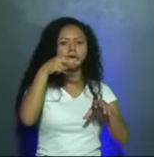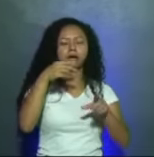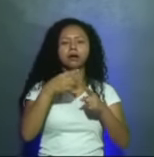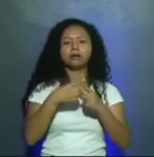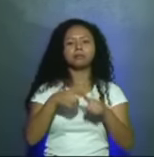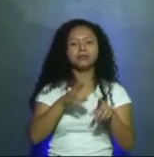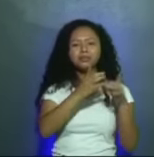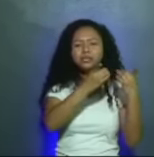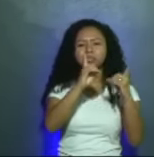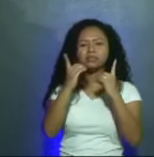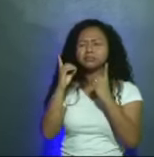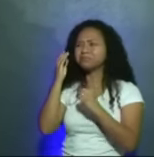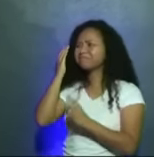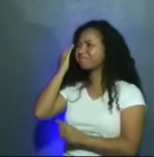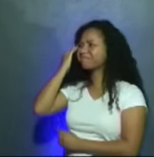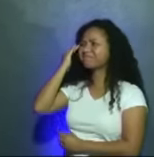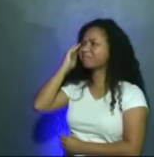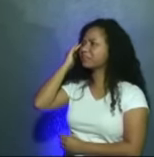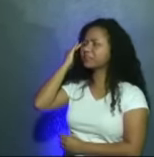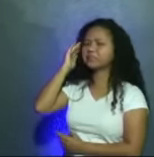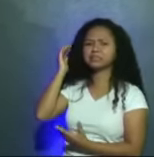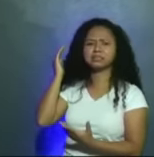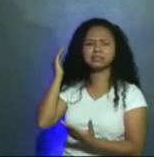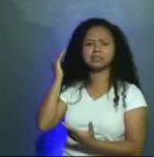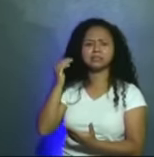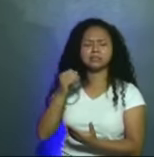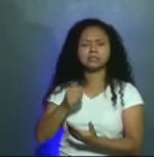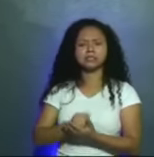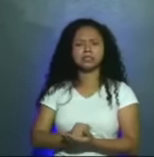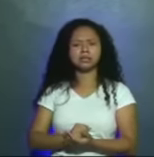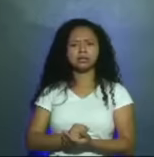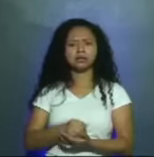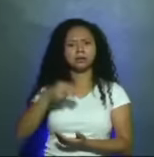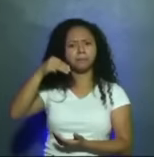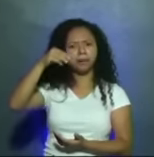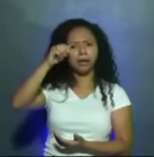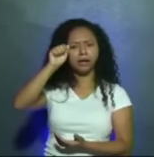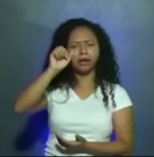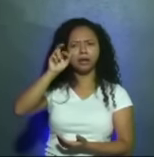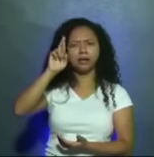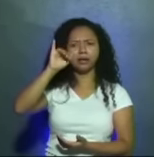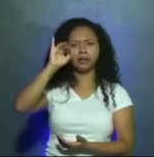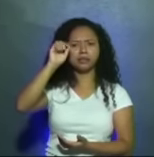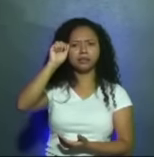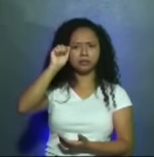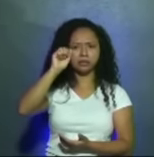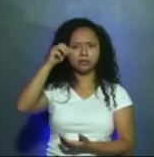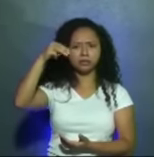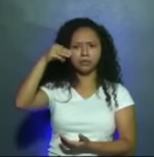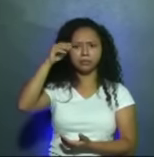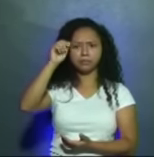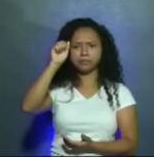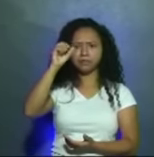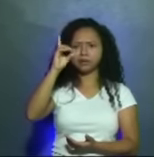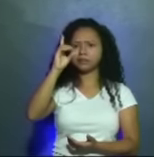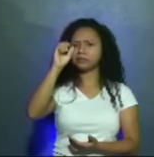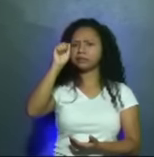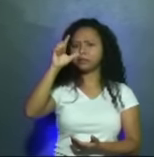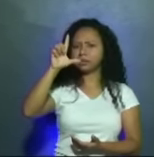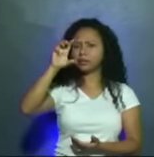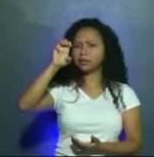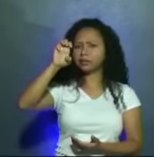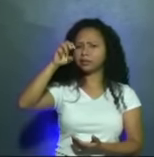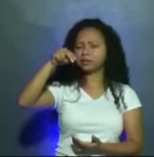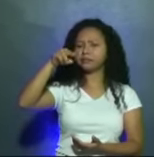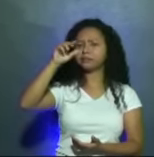crendo aquilo. Né, Maria Madalena, quando ela foi olhar, né, foi lá no túmulo, viu que o túmulo estava vazio,